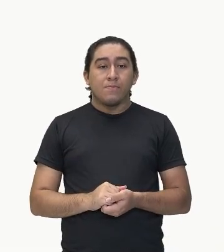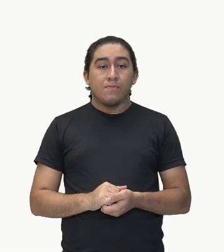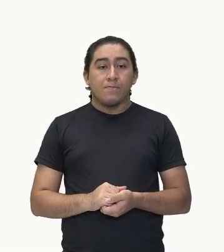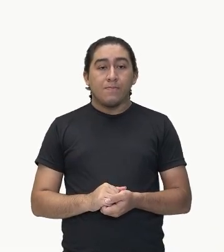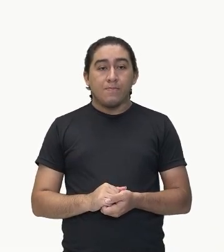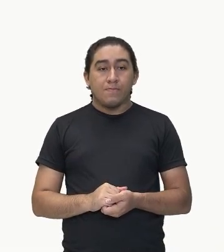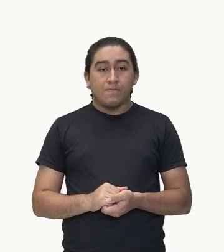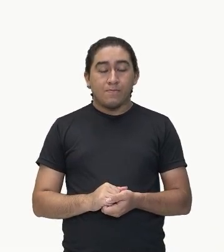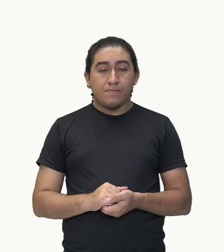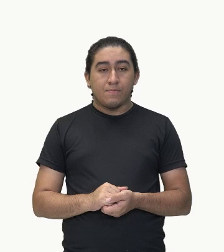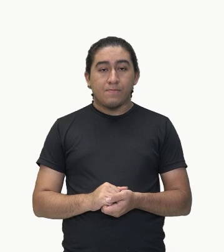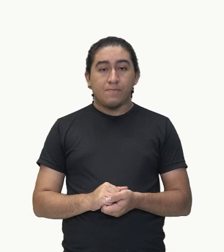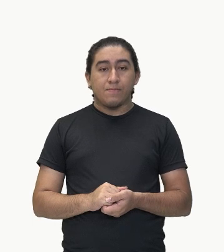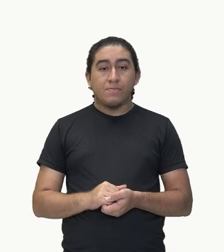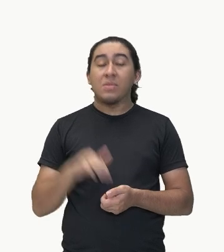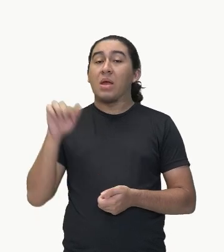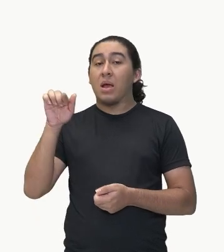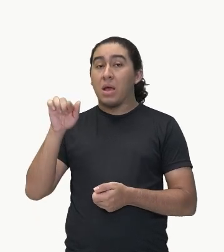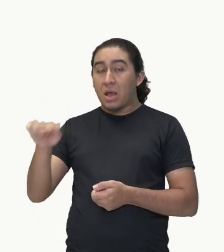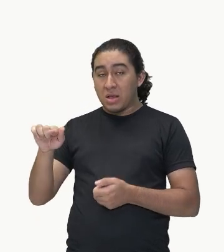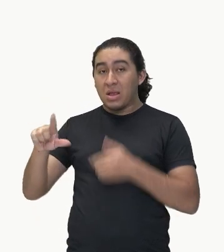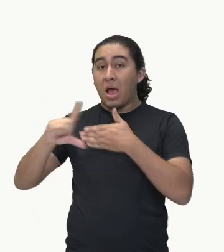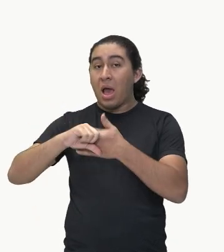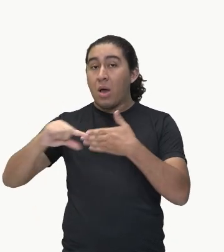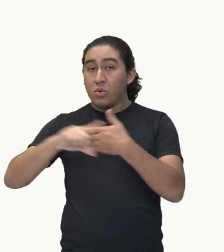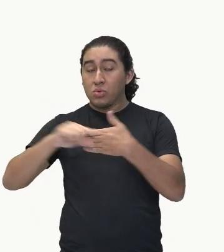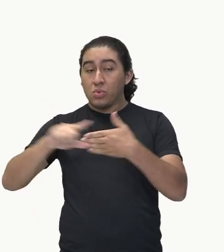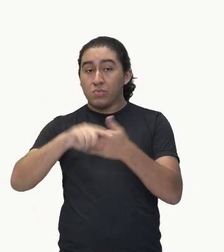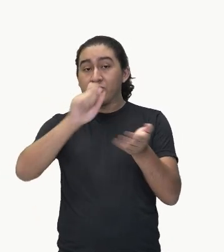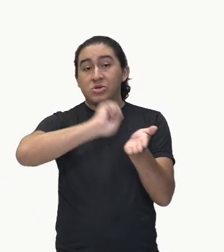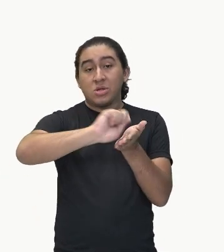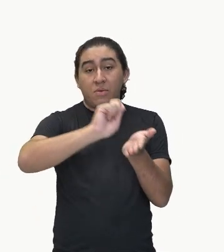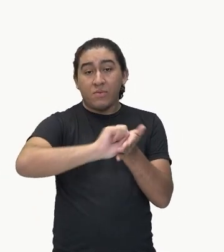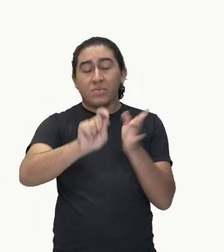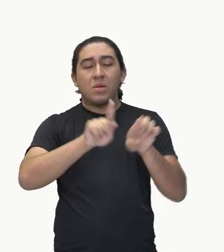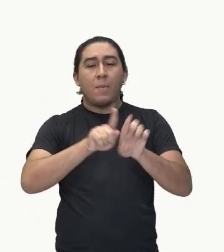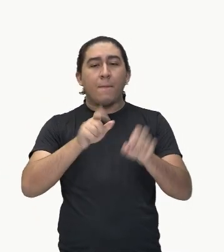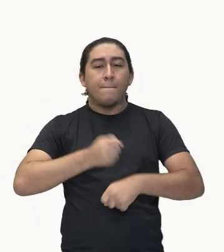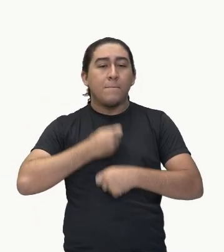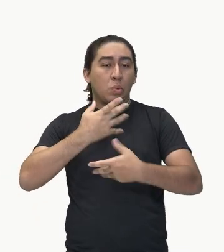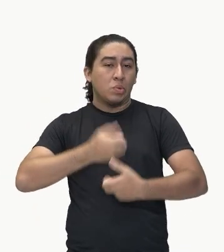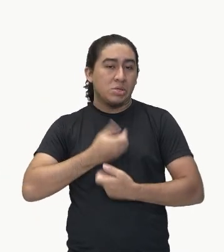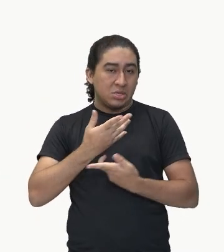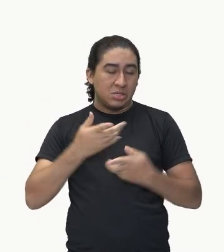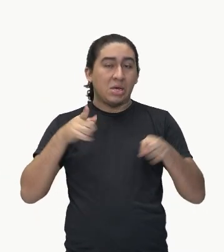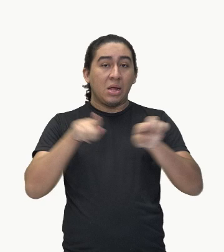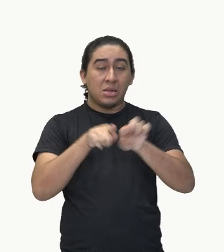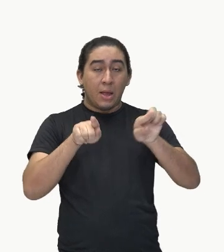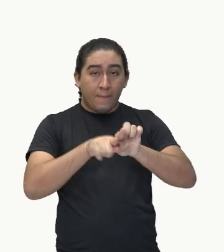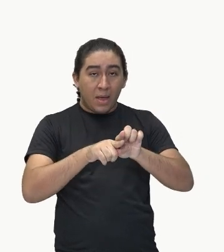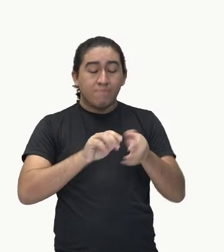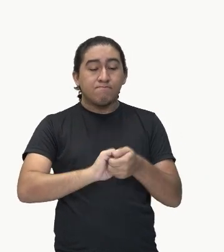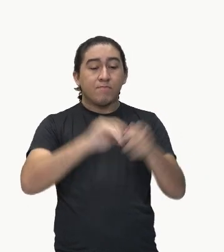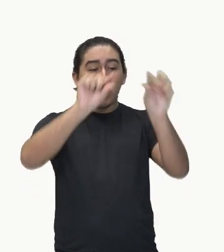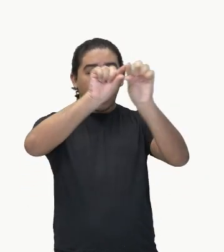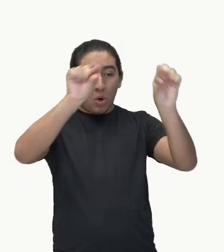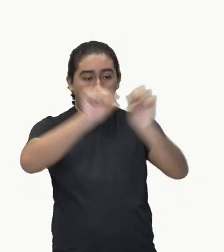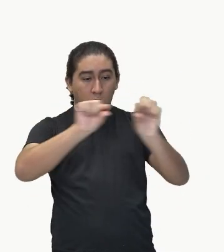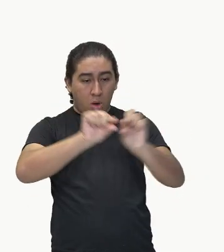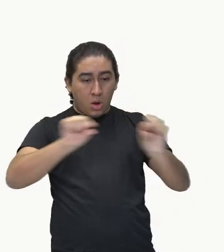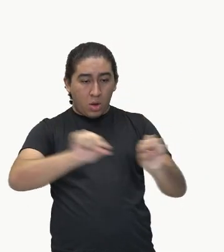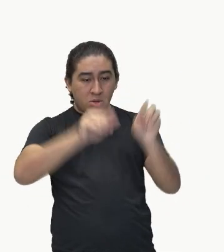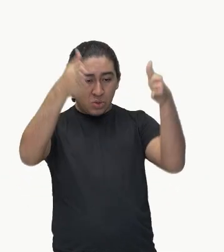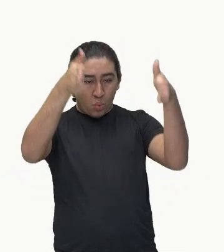só, Fernando Pessoa escreveu tanto poesia quanto prosa